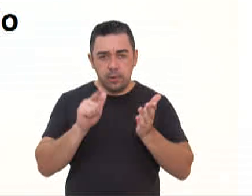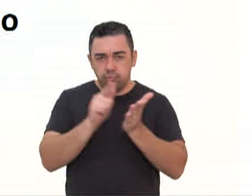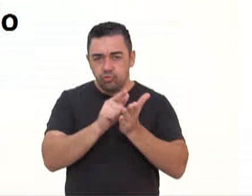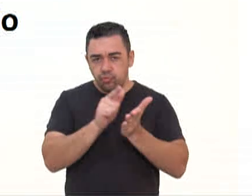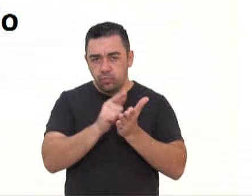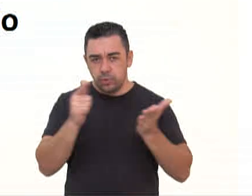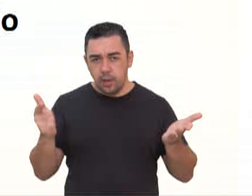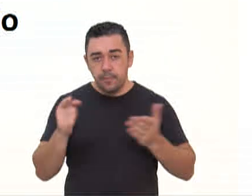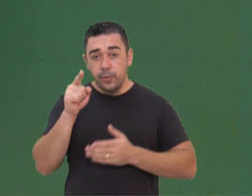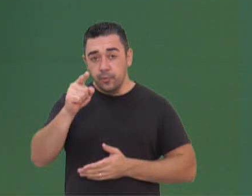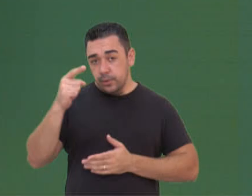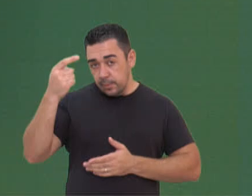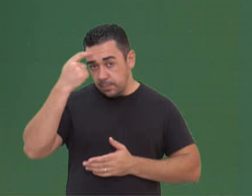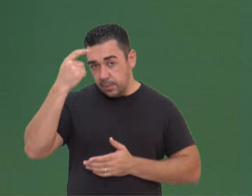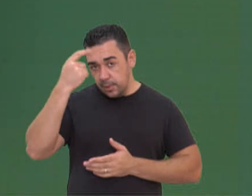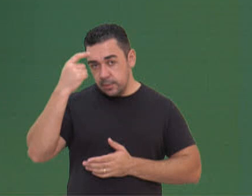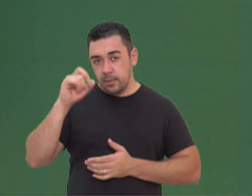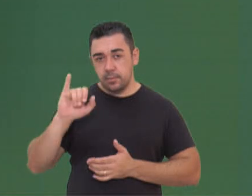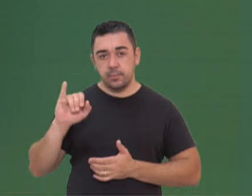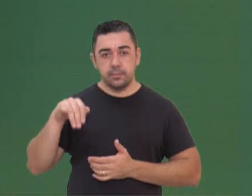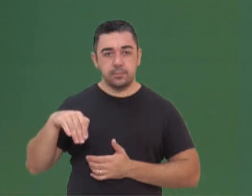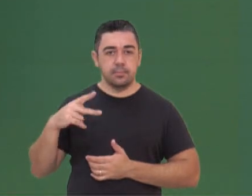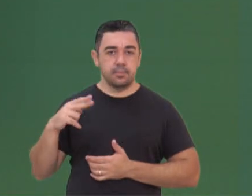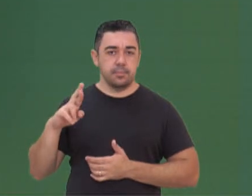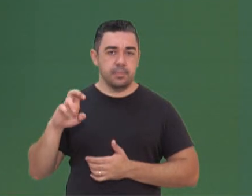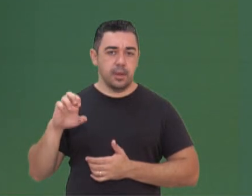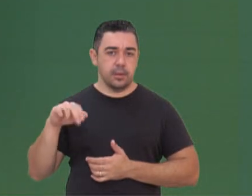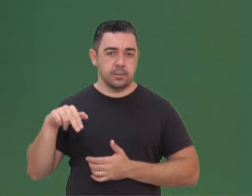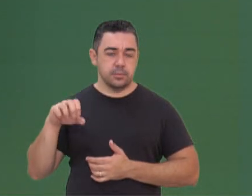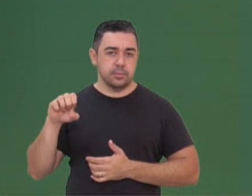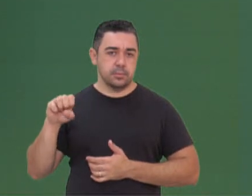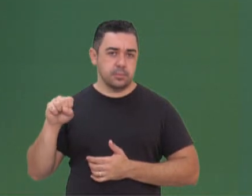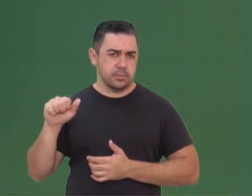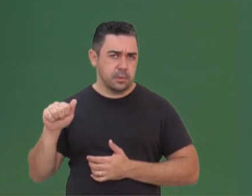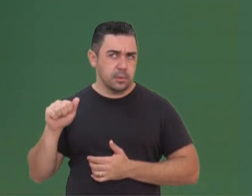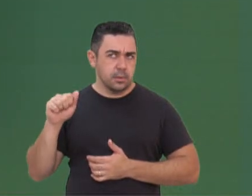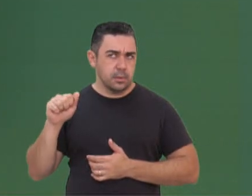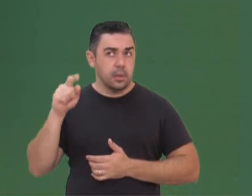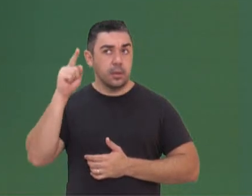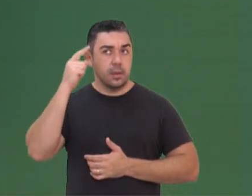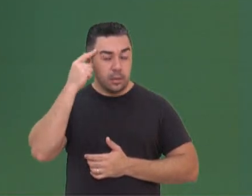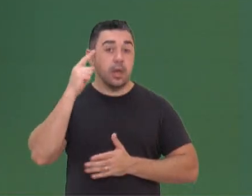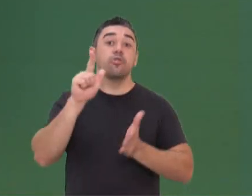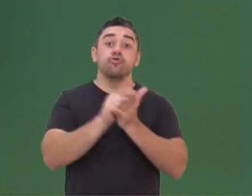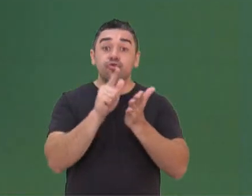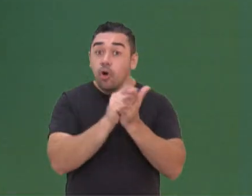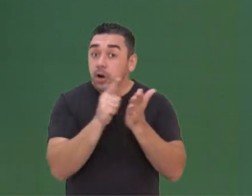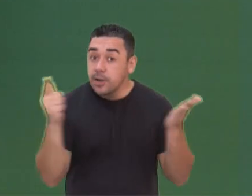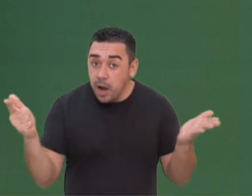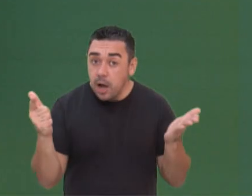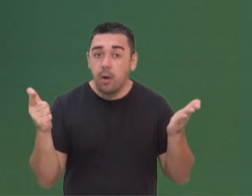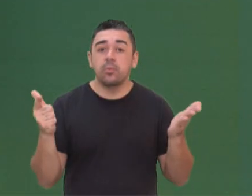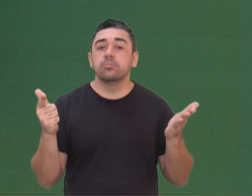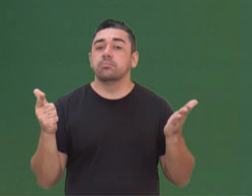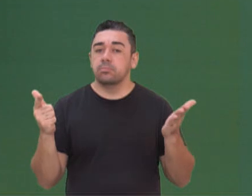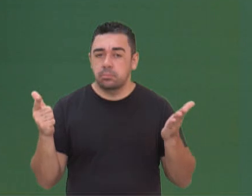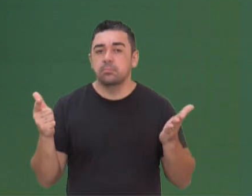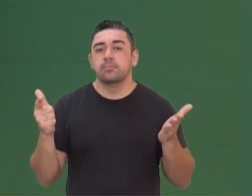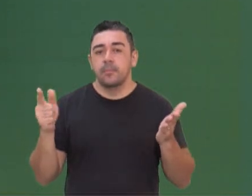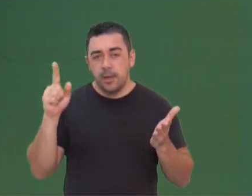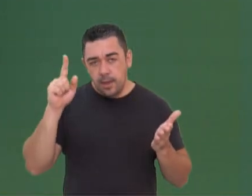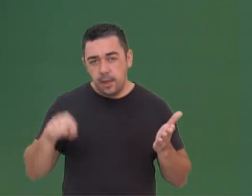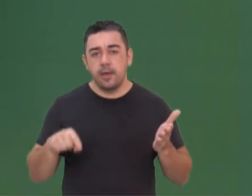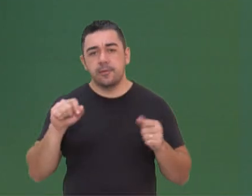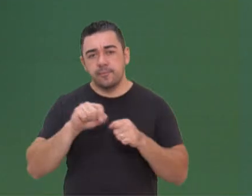imprensa, na sua cabeça estamos falando de jornalismo. Essa é a ideia. Então, imprensa é a ferramenta